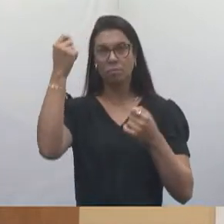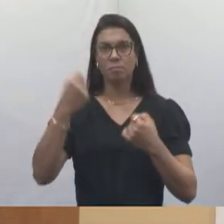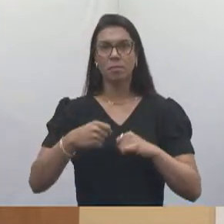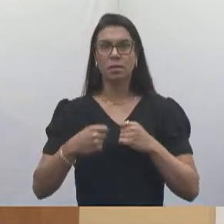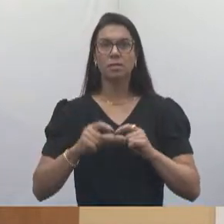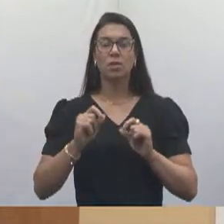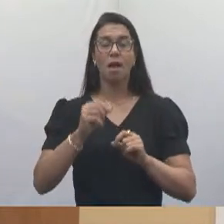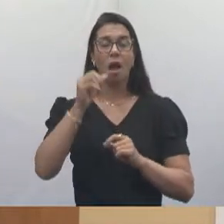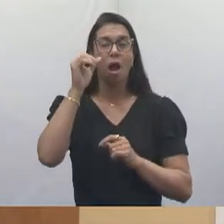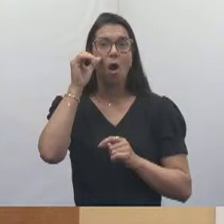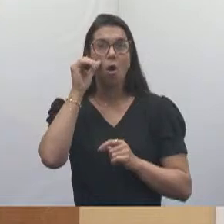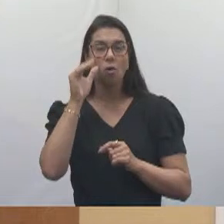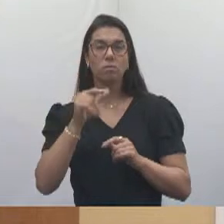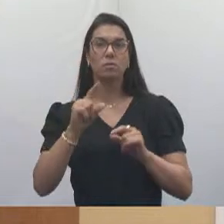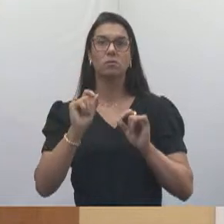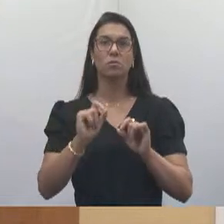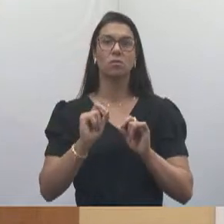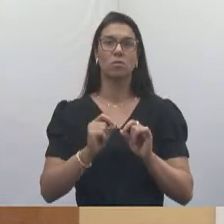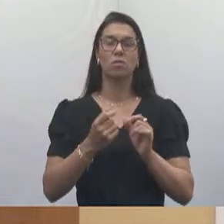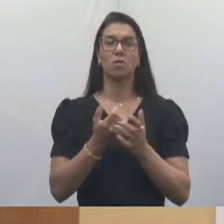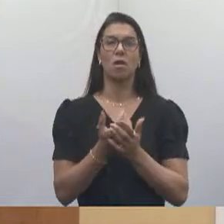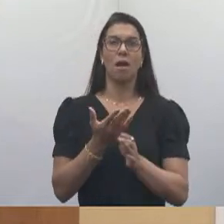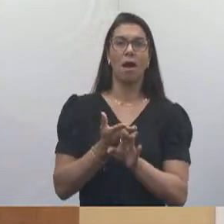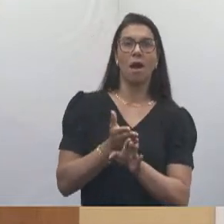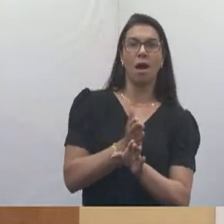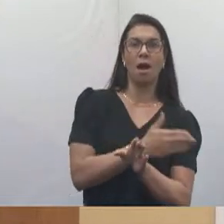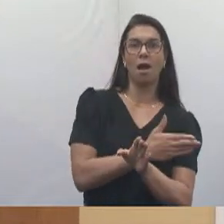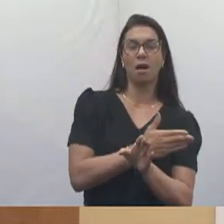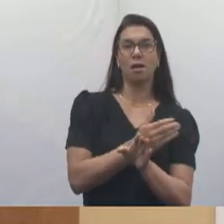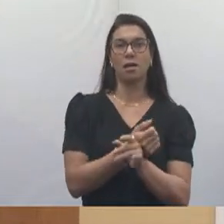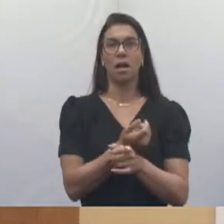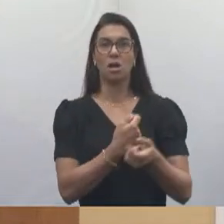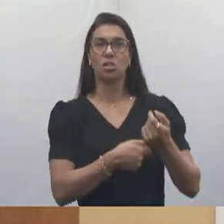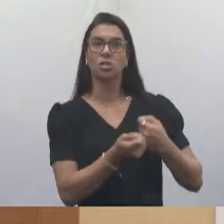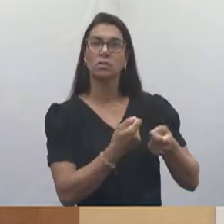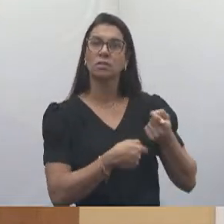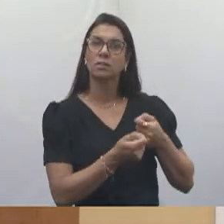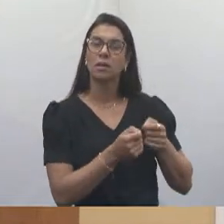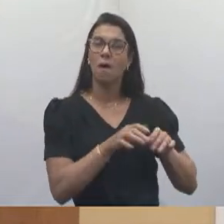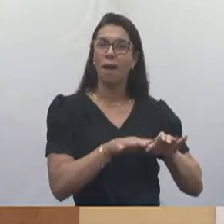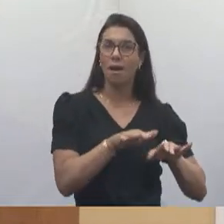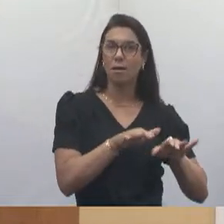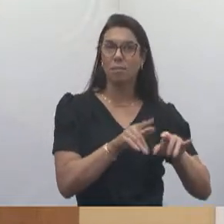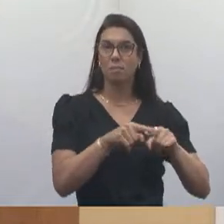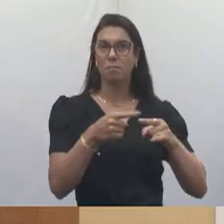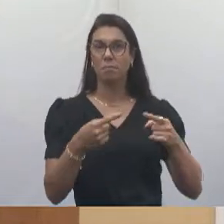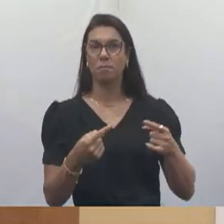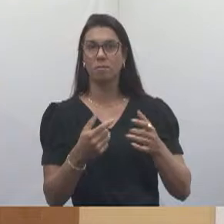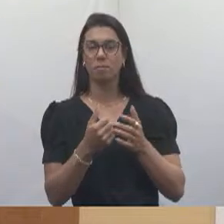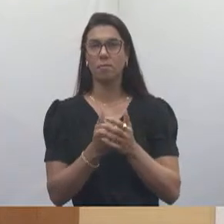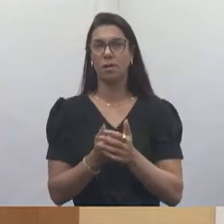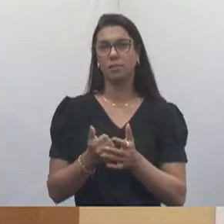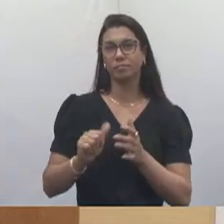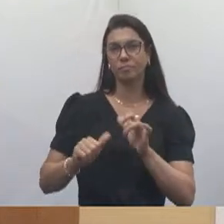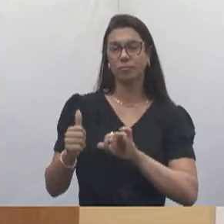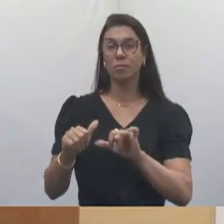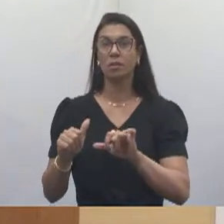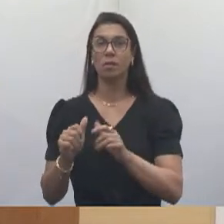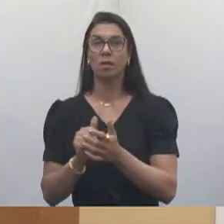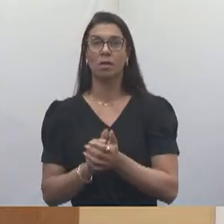municipalidade observou o princípio da gestão equilibrada. A instrução processual revela a execução